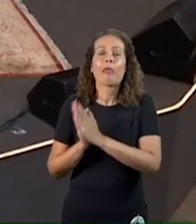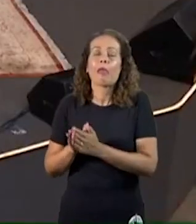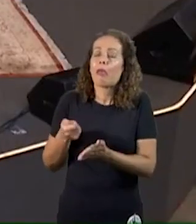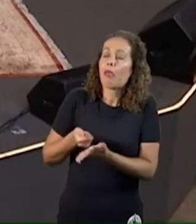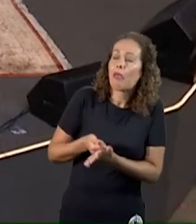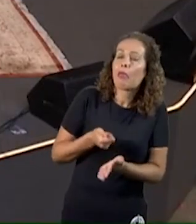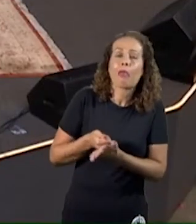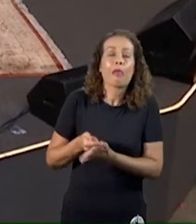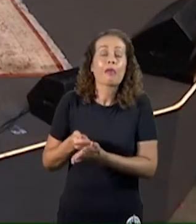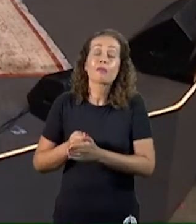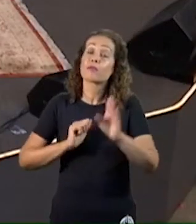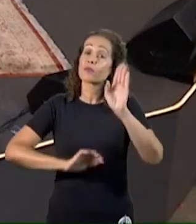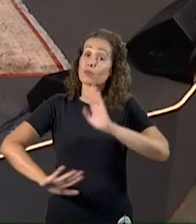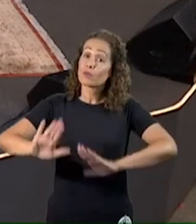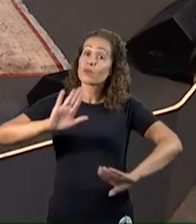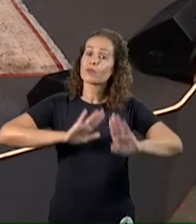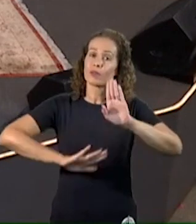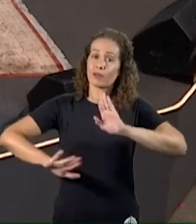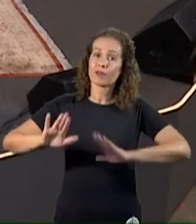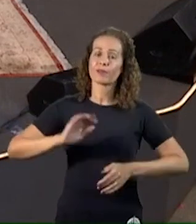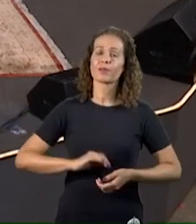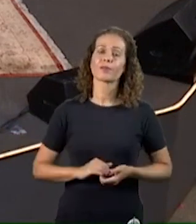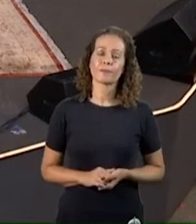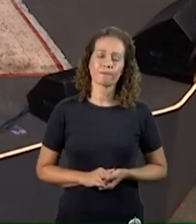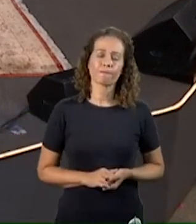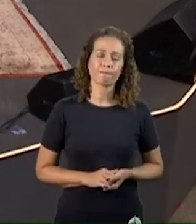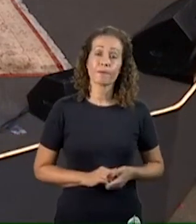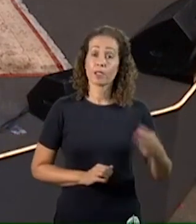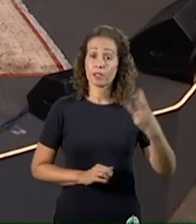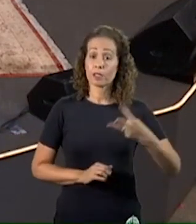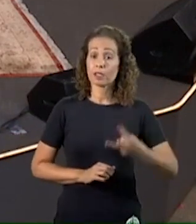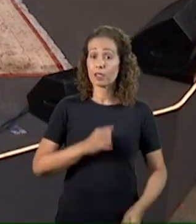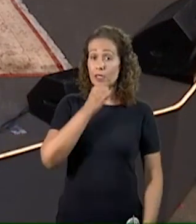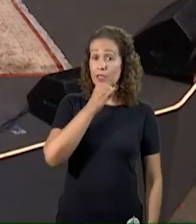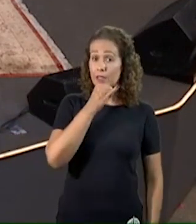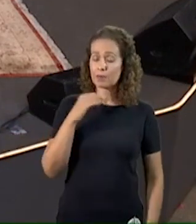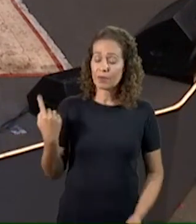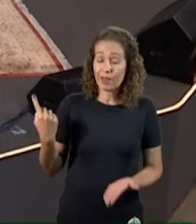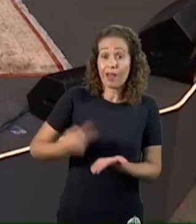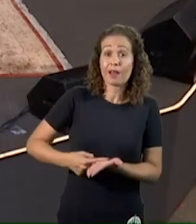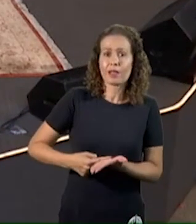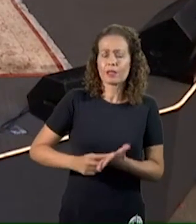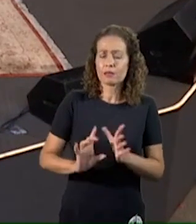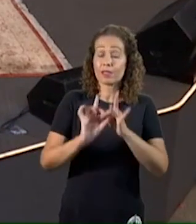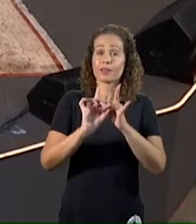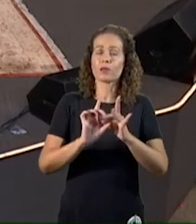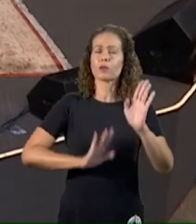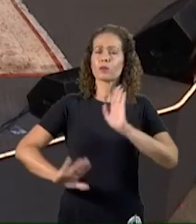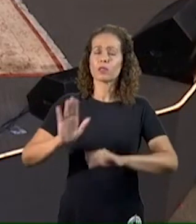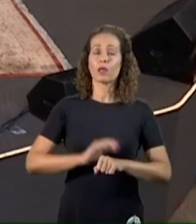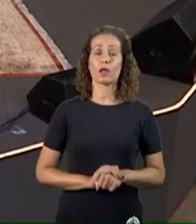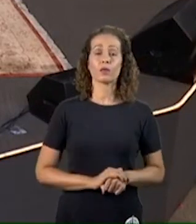cobrando. Fica te cobrando. Terceiro exemplo que a gente tem aqui de alianças que a gente tem que tomar cuidado. Está lá em